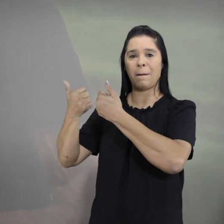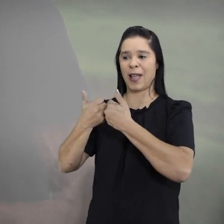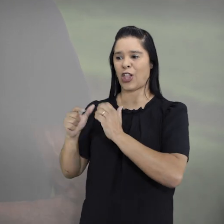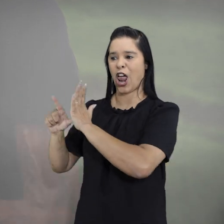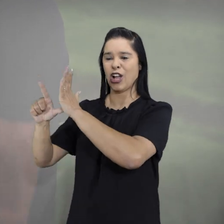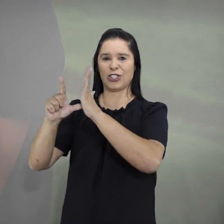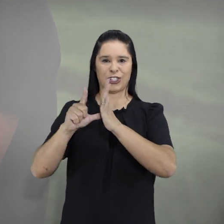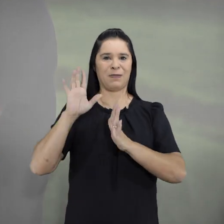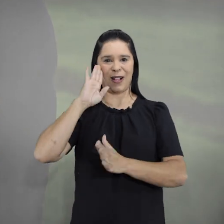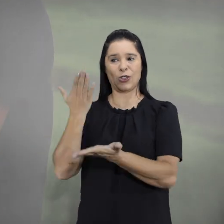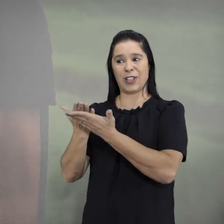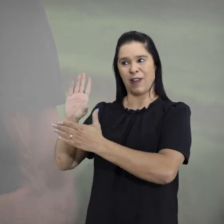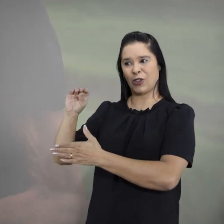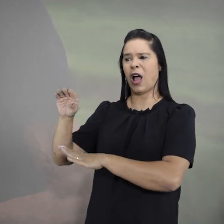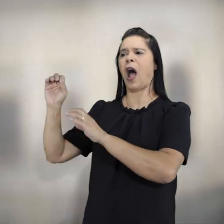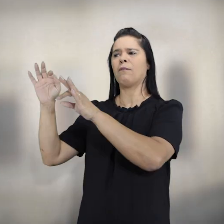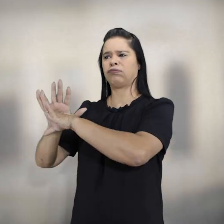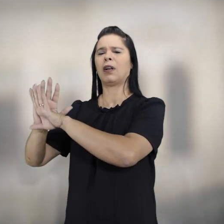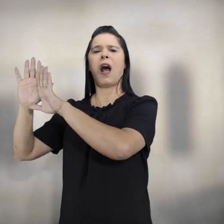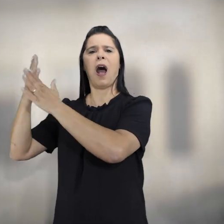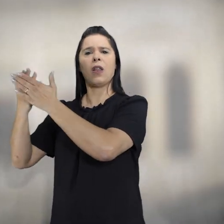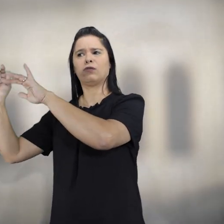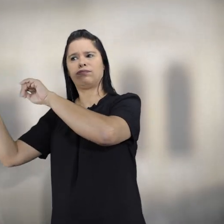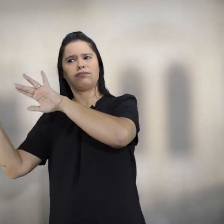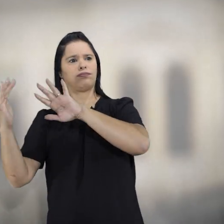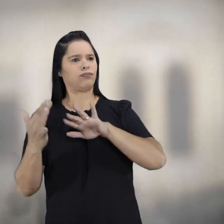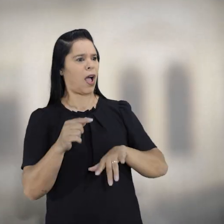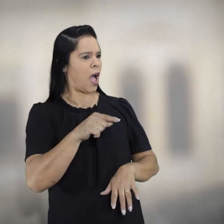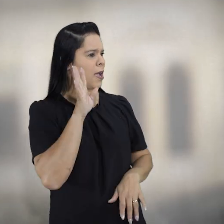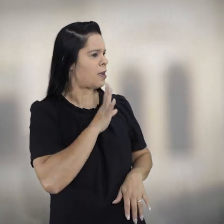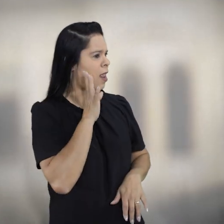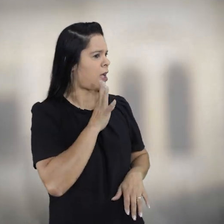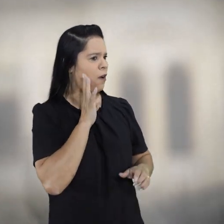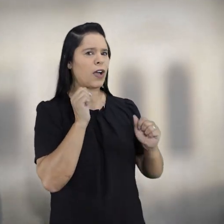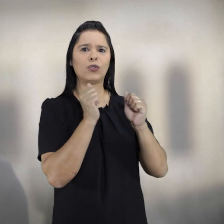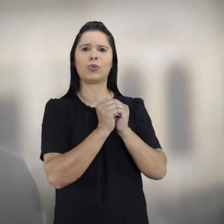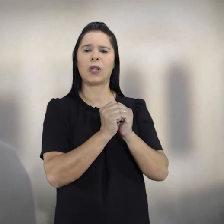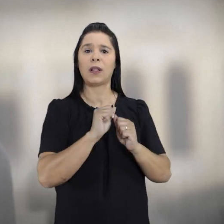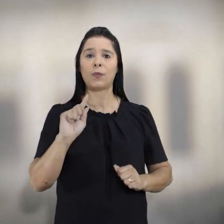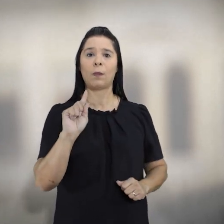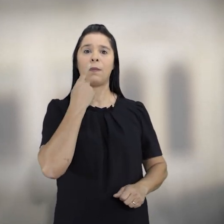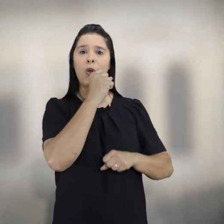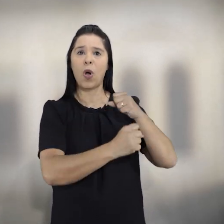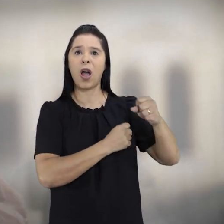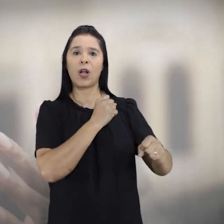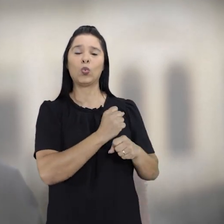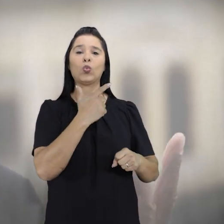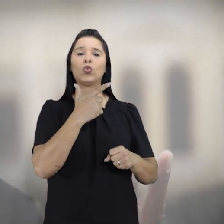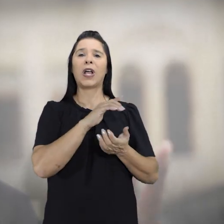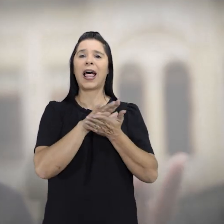local. E os alunos desceram, acharam aquilo legal, se juntaram a nós. Quer dizer, no primeiro ano, que ainda não